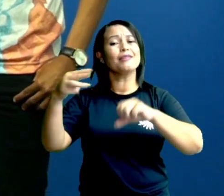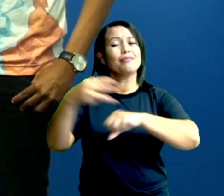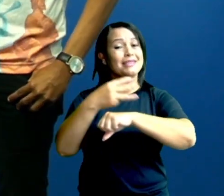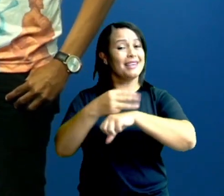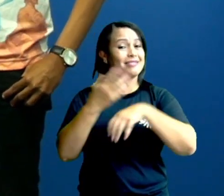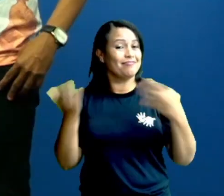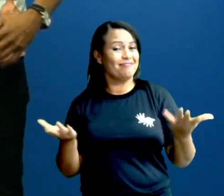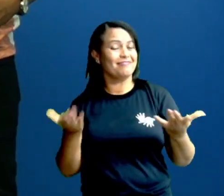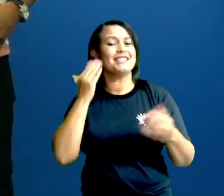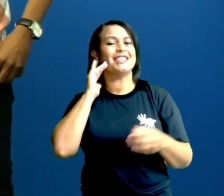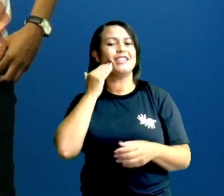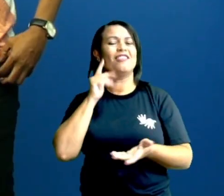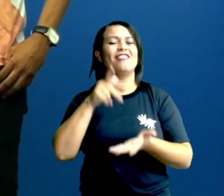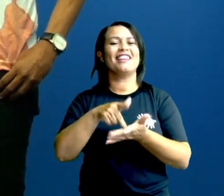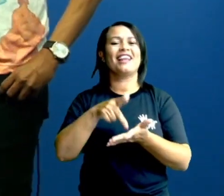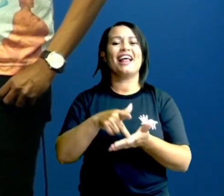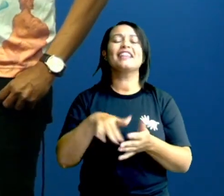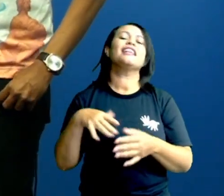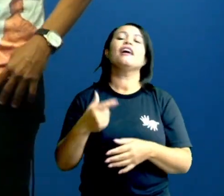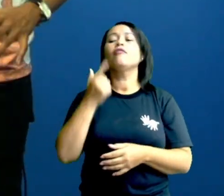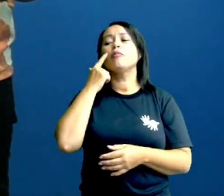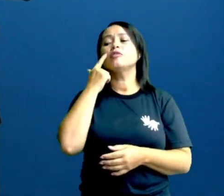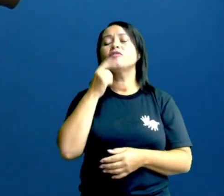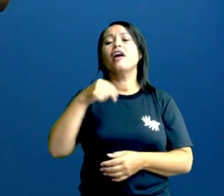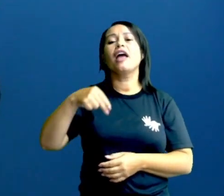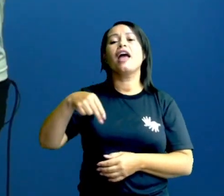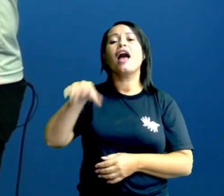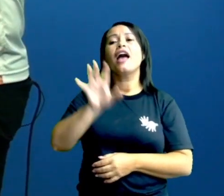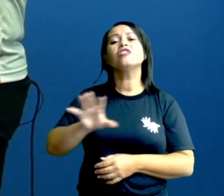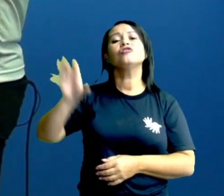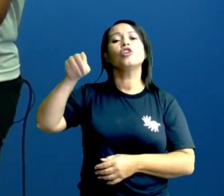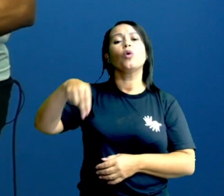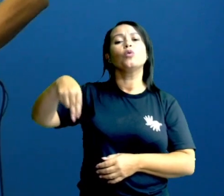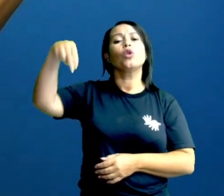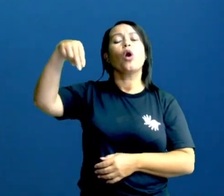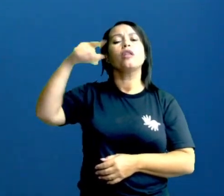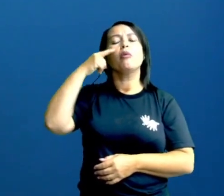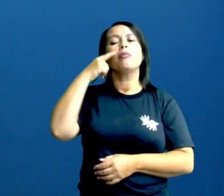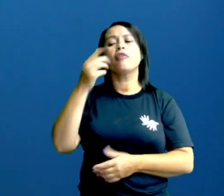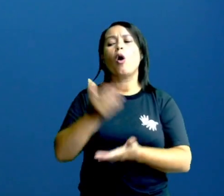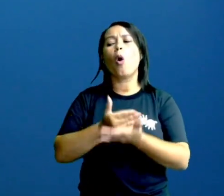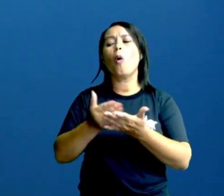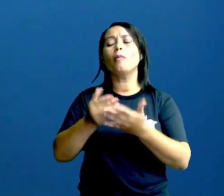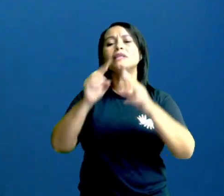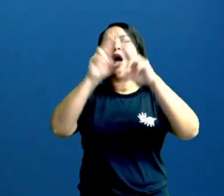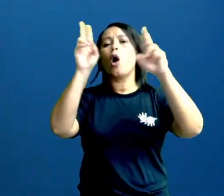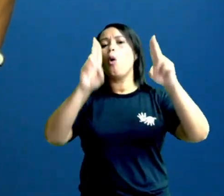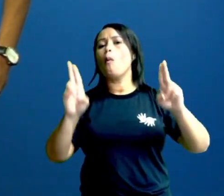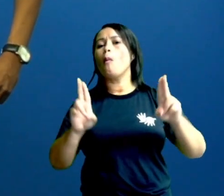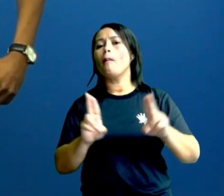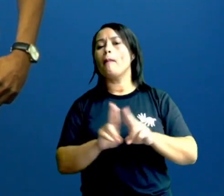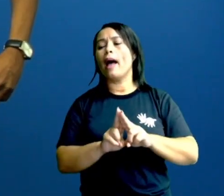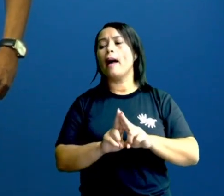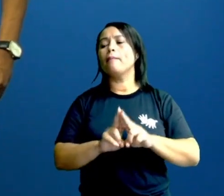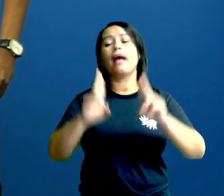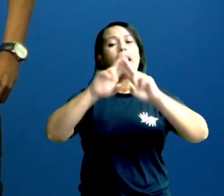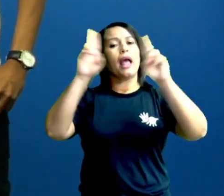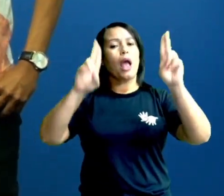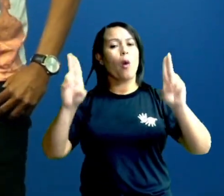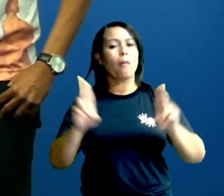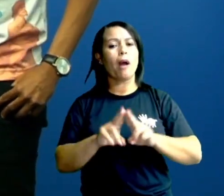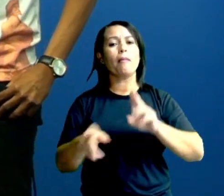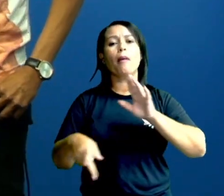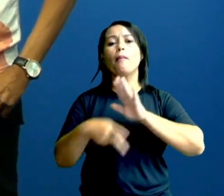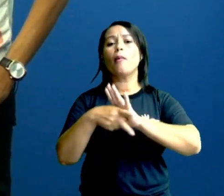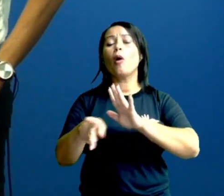WhatsApp de repente na verdade então em relação a região norte eu vou começar aqui com esse mapa tá esse é o mapa das regiões